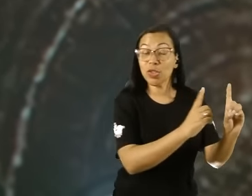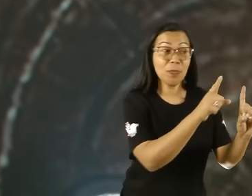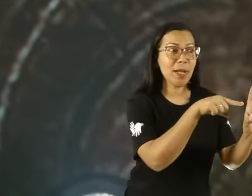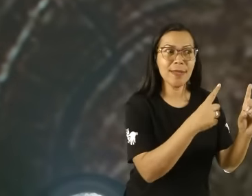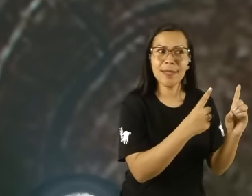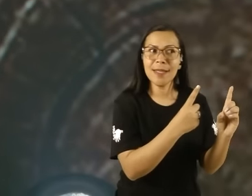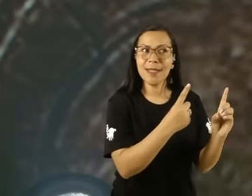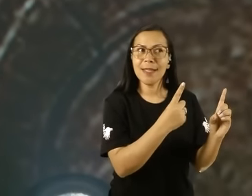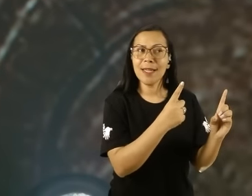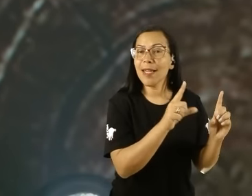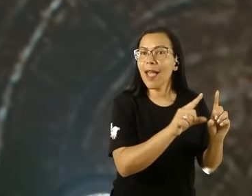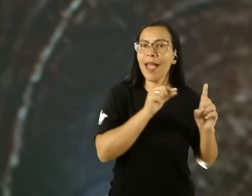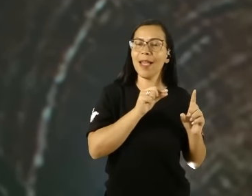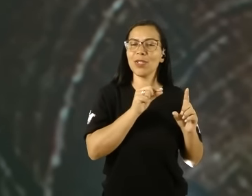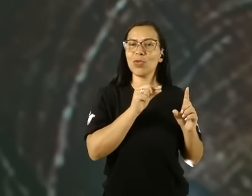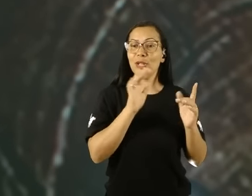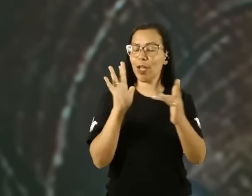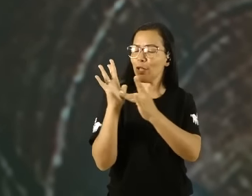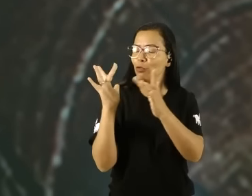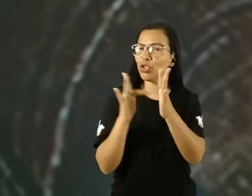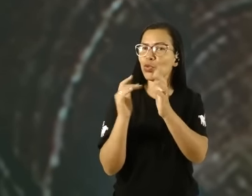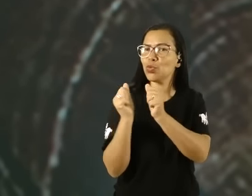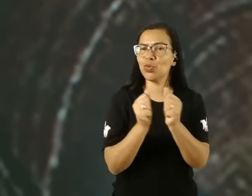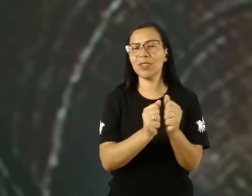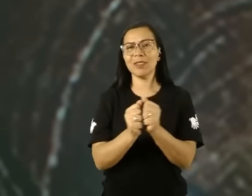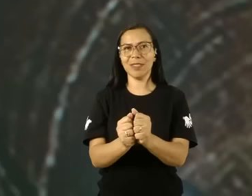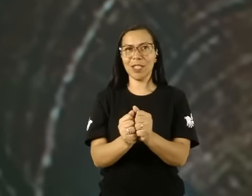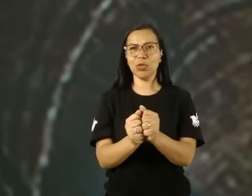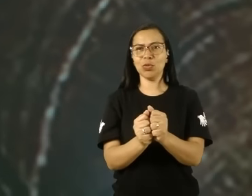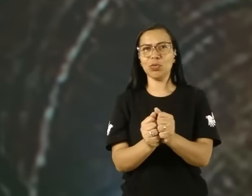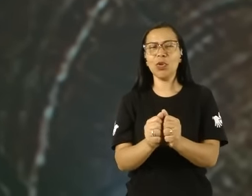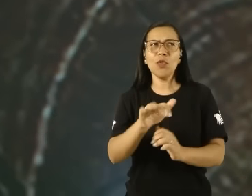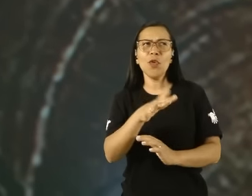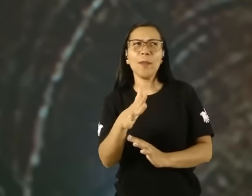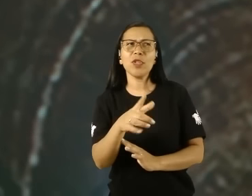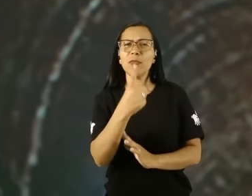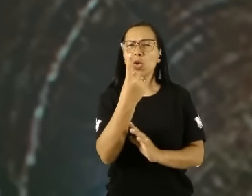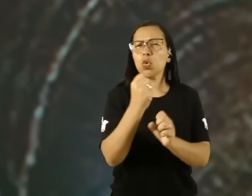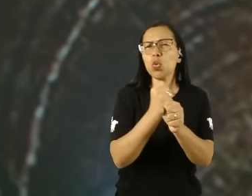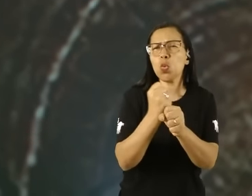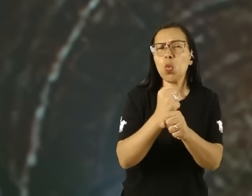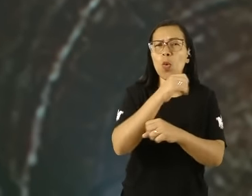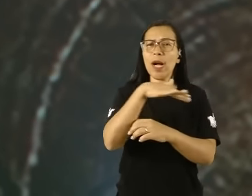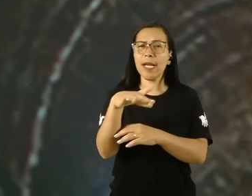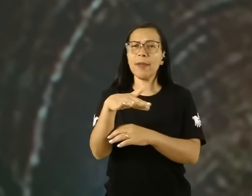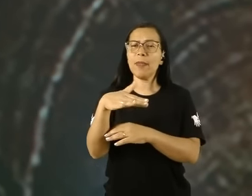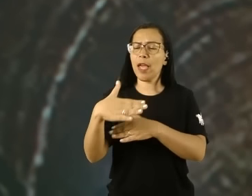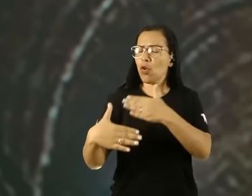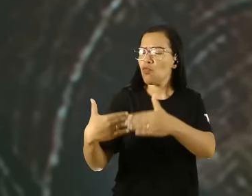Foi um tempo curto de 3 anos e meio entre o chamado, depois do batismo de Jesus no Jordão, até a